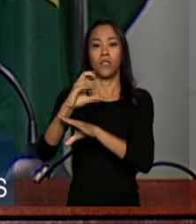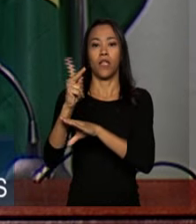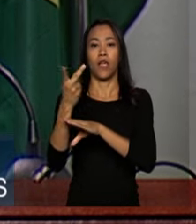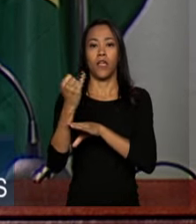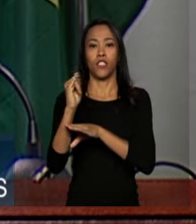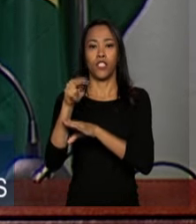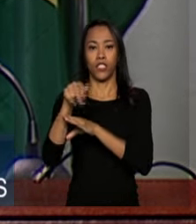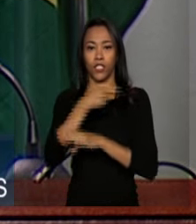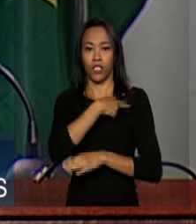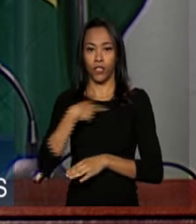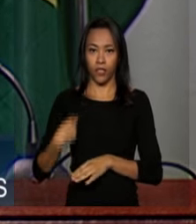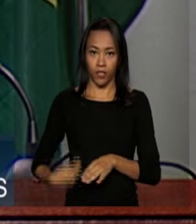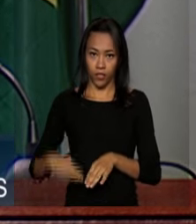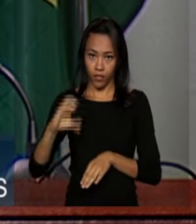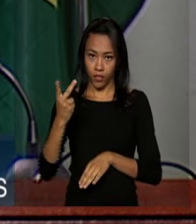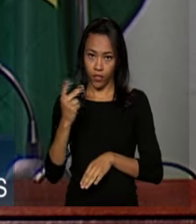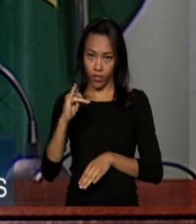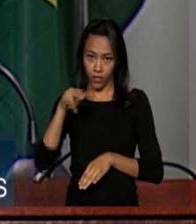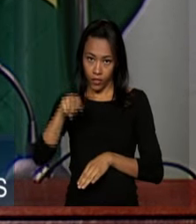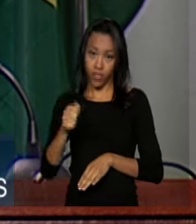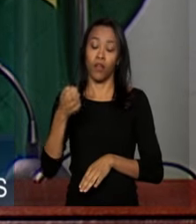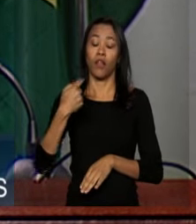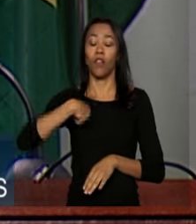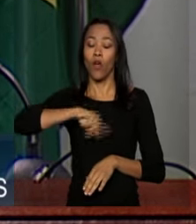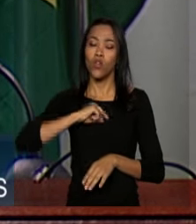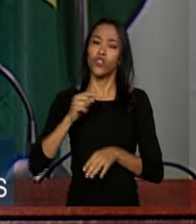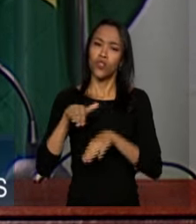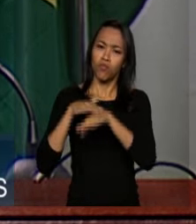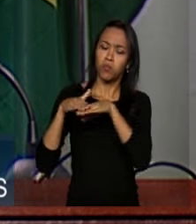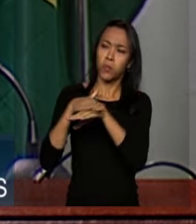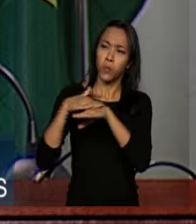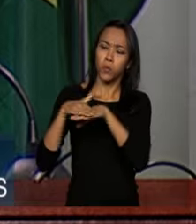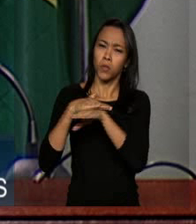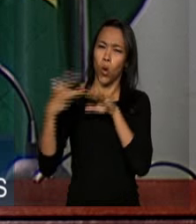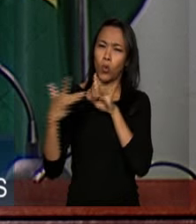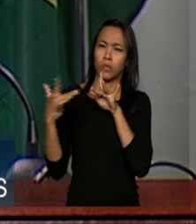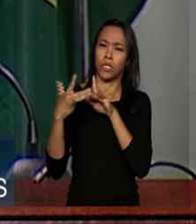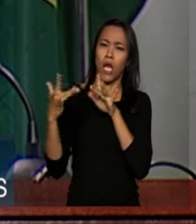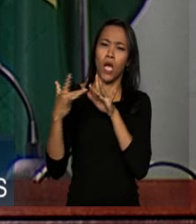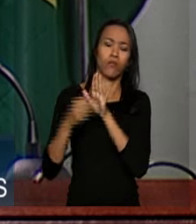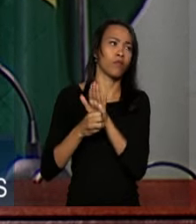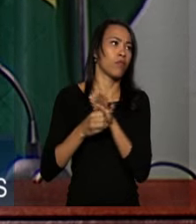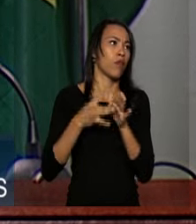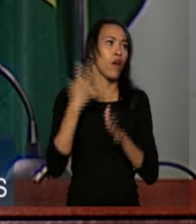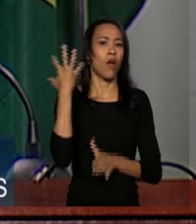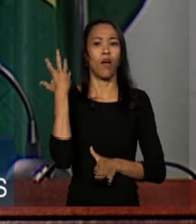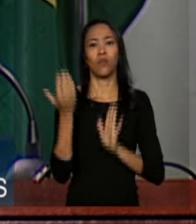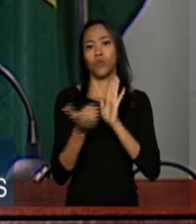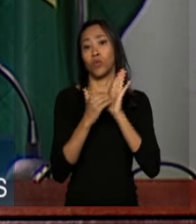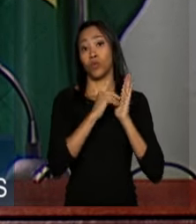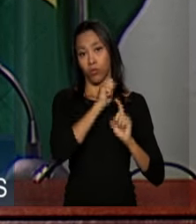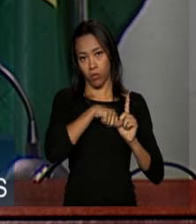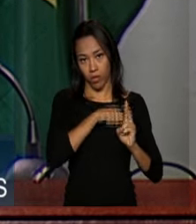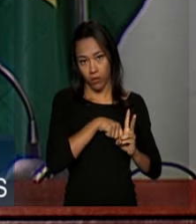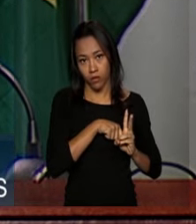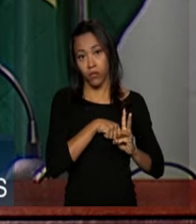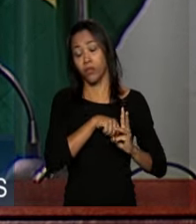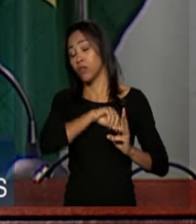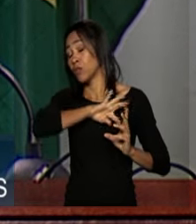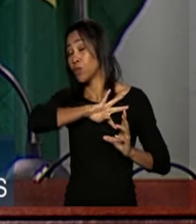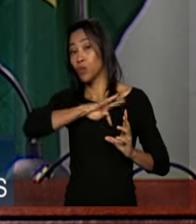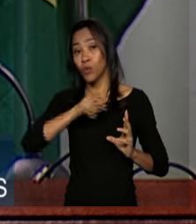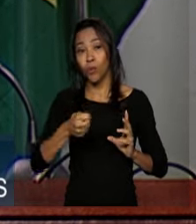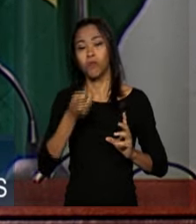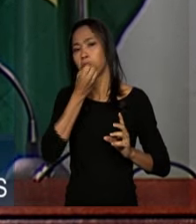Mantivemos com os dirigentes chineses vários contatos nos últimos meses, todos